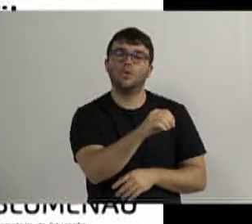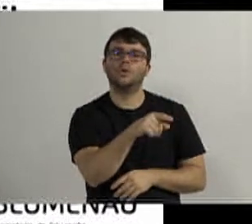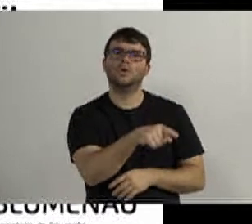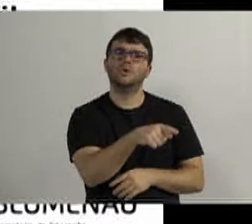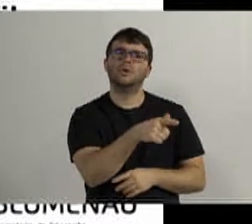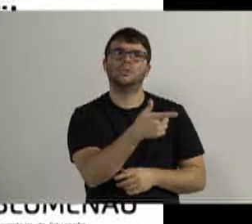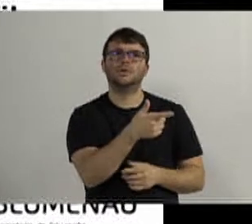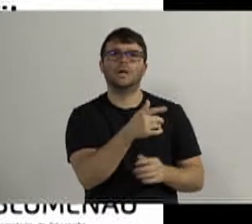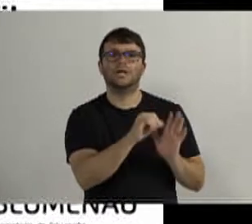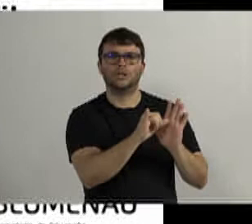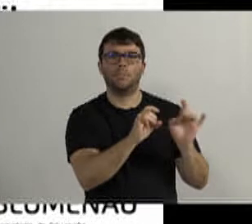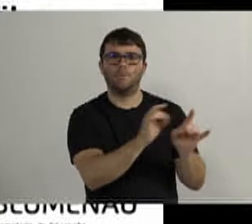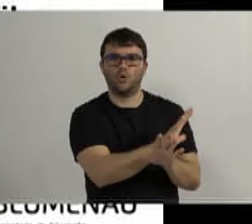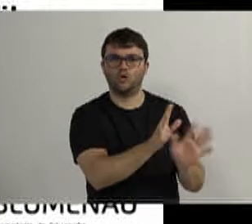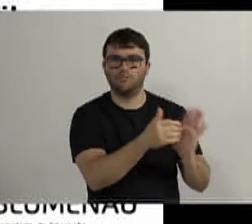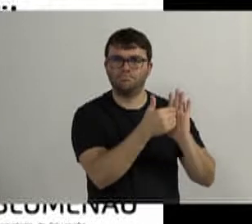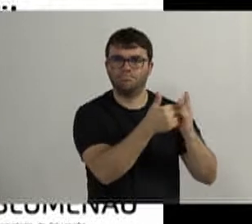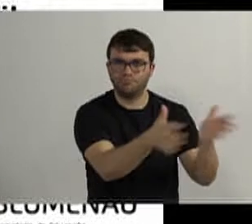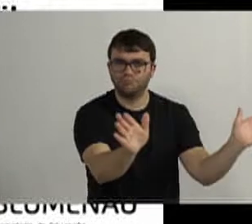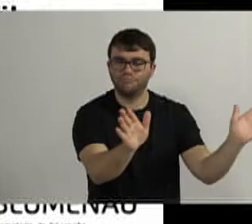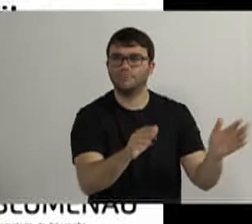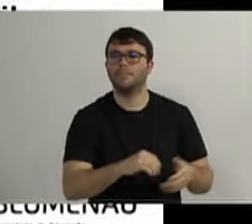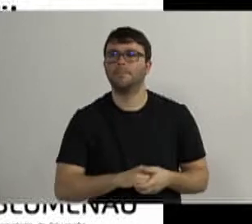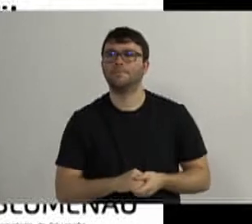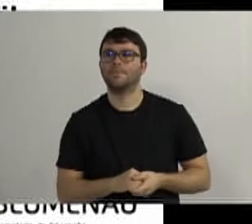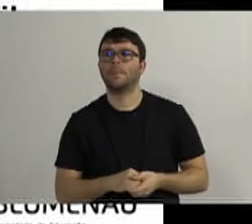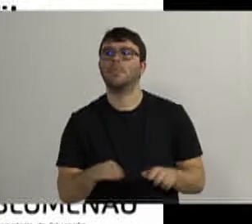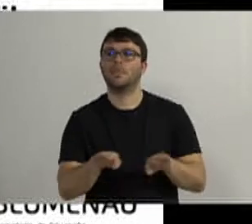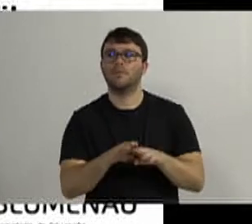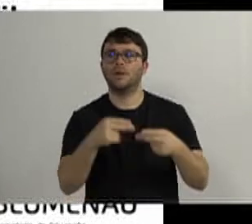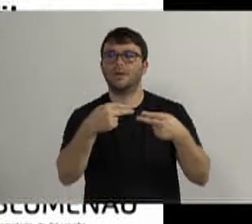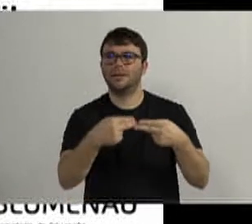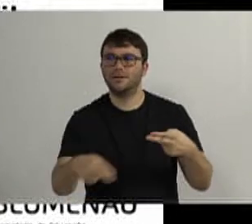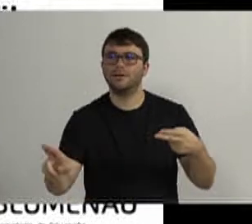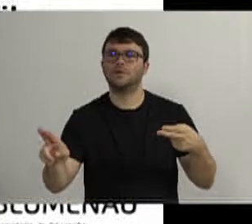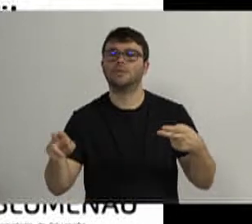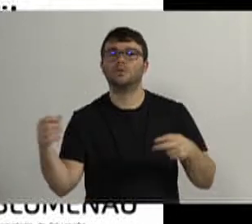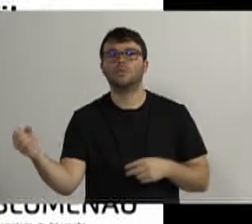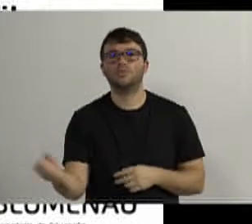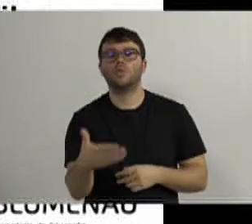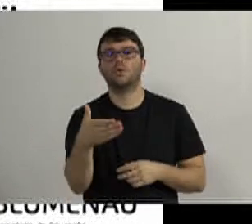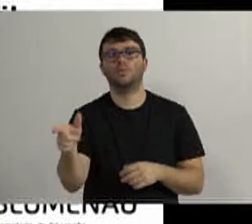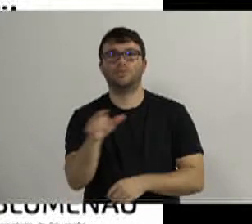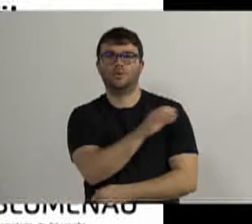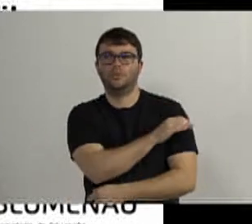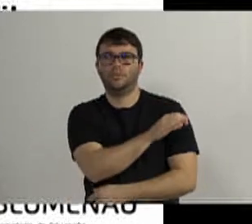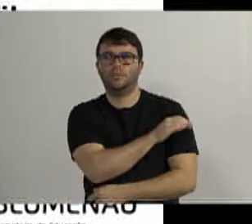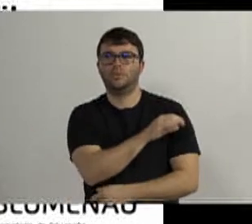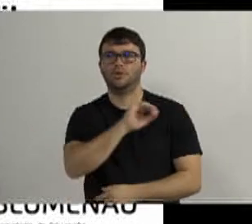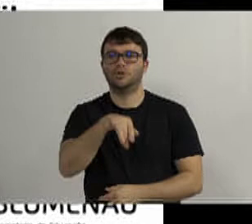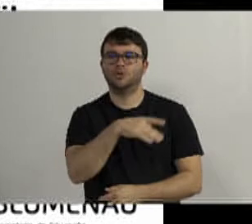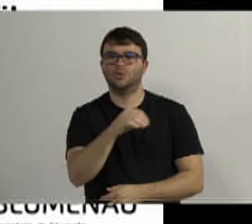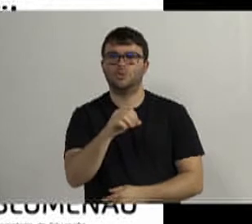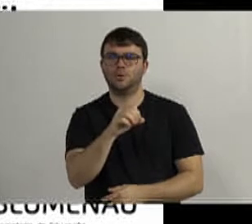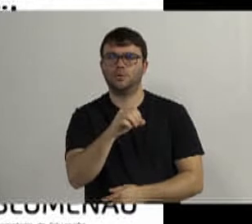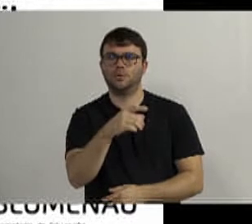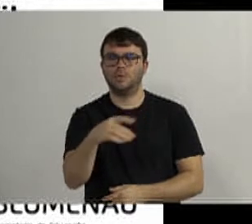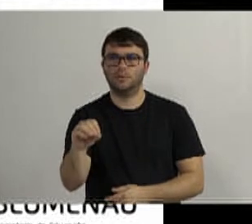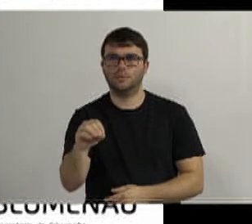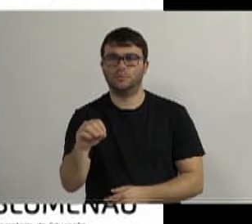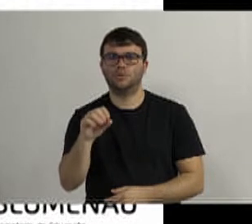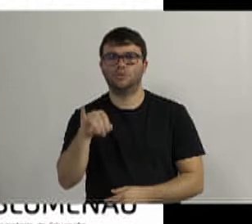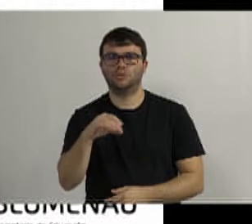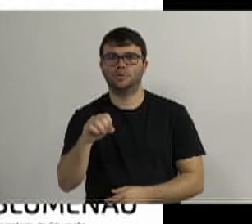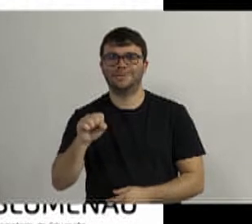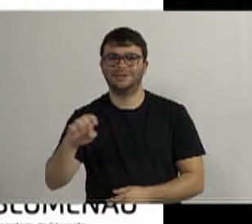aberto a inauguração aconteceu a inauguração e nisto funcionamento do CEI João gervás Neto havia uma intenção inicial